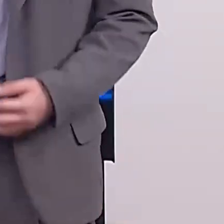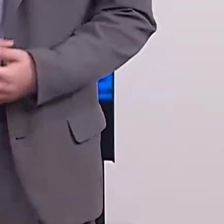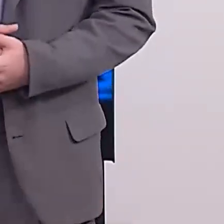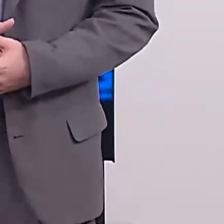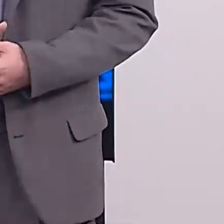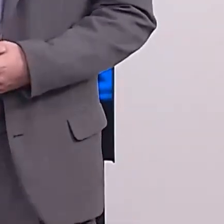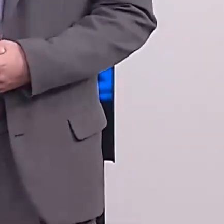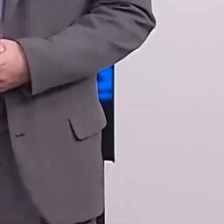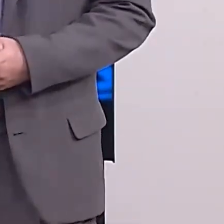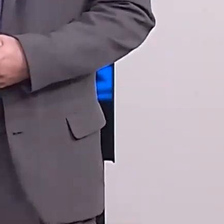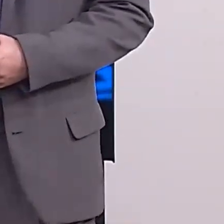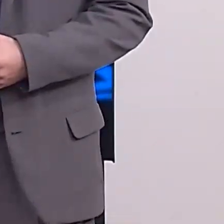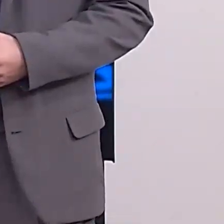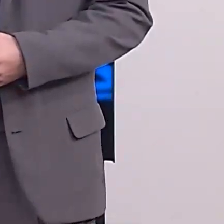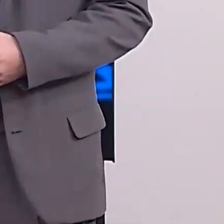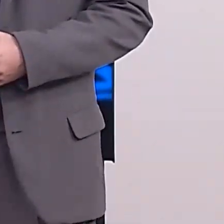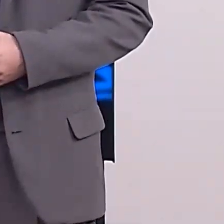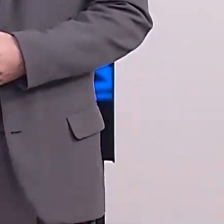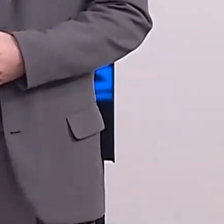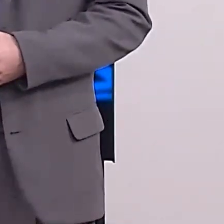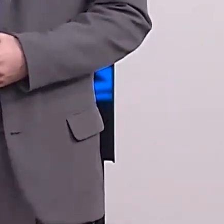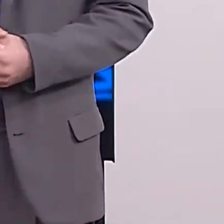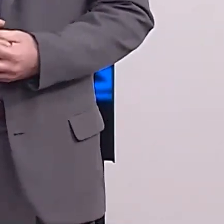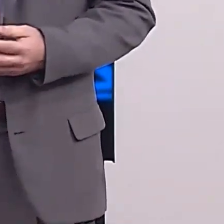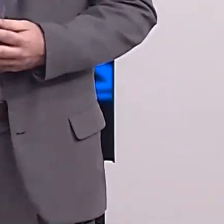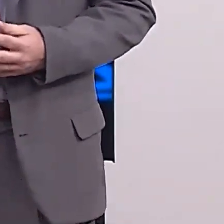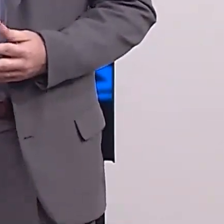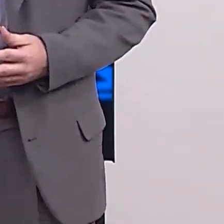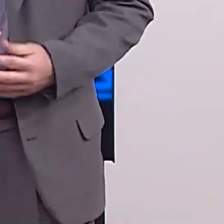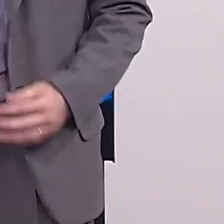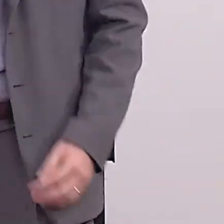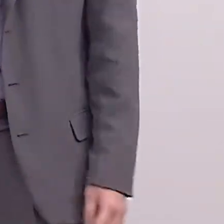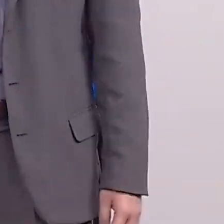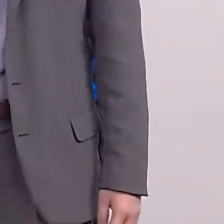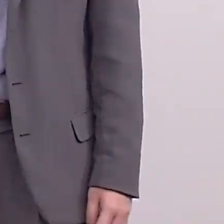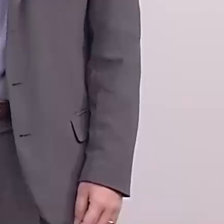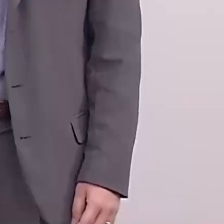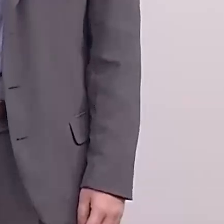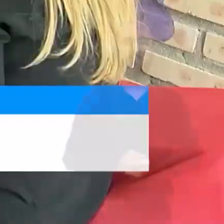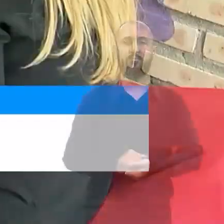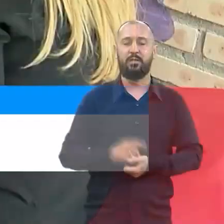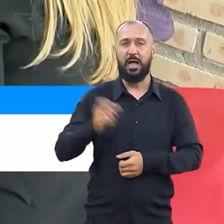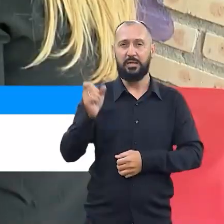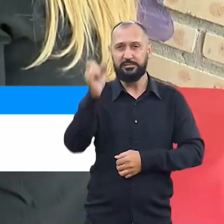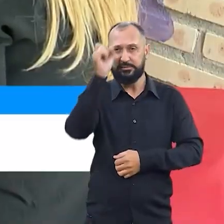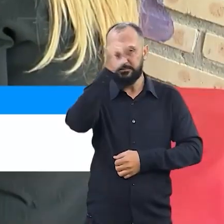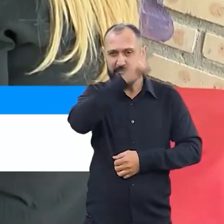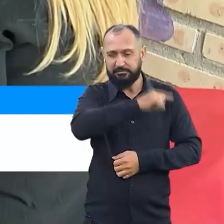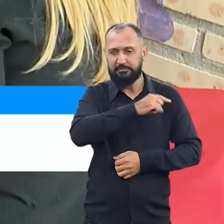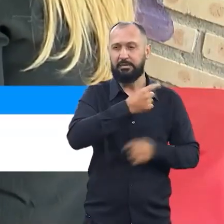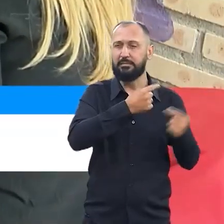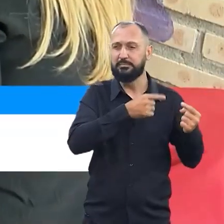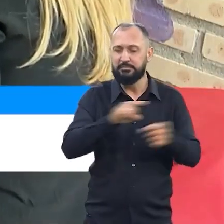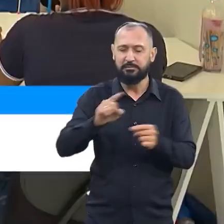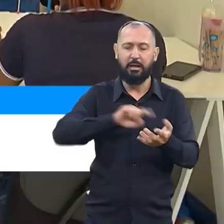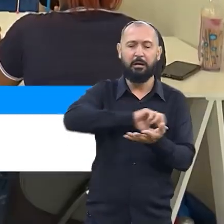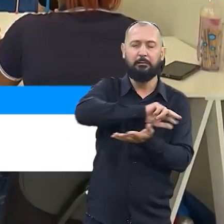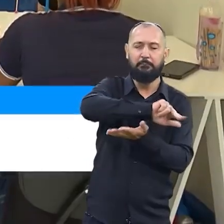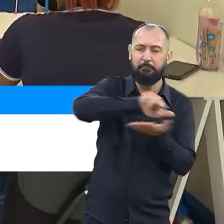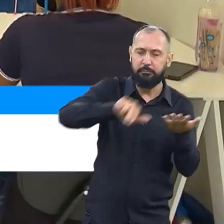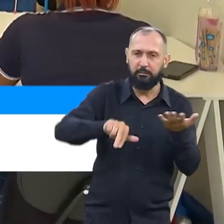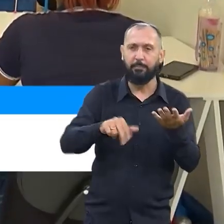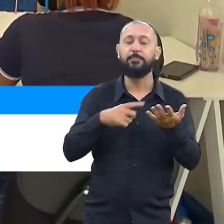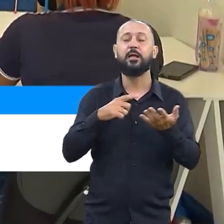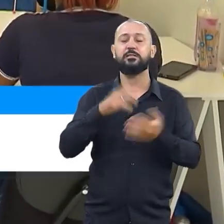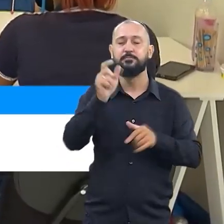enviado para a sanção do governador projeto que determina a validade indeterminada para esses laudos. São vários os desafios das